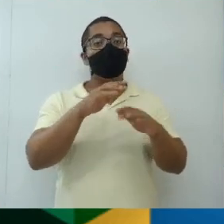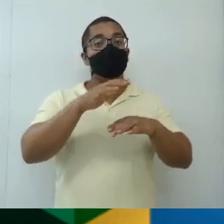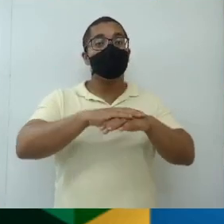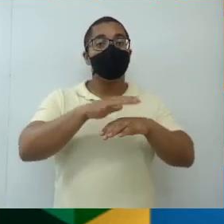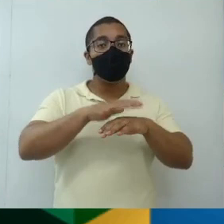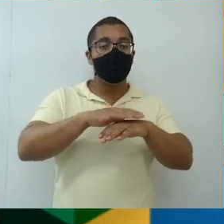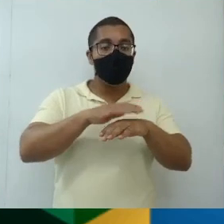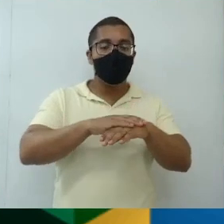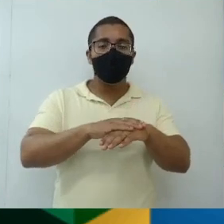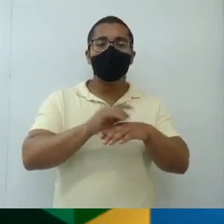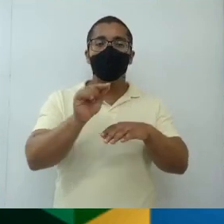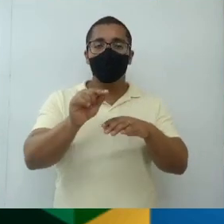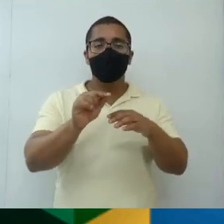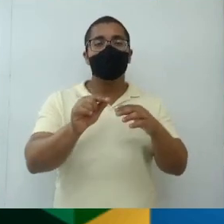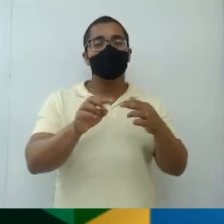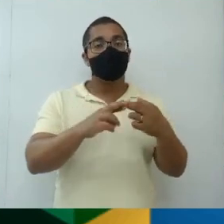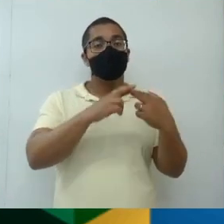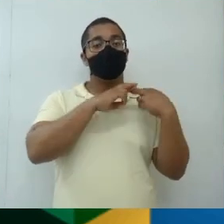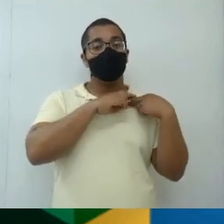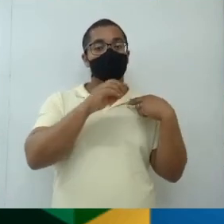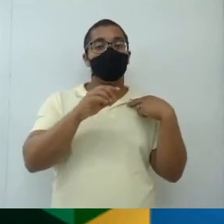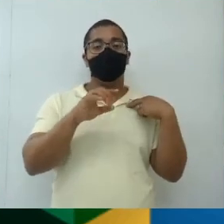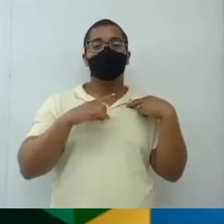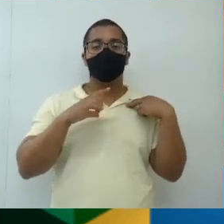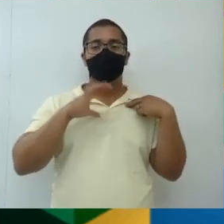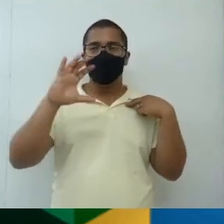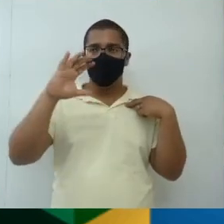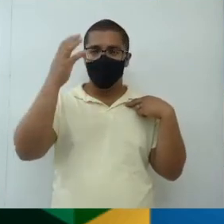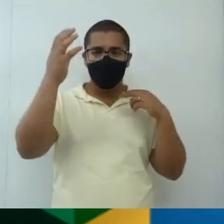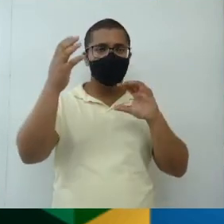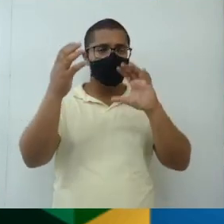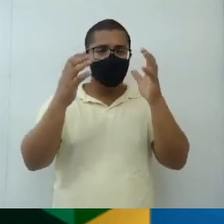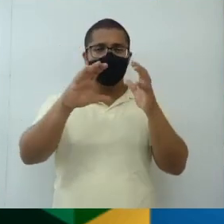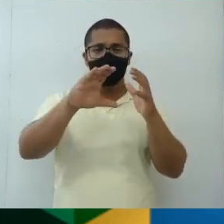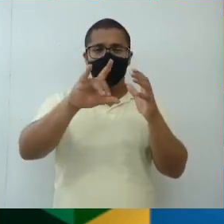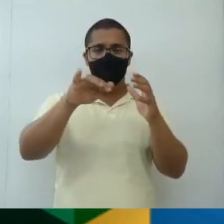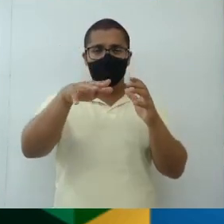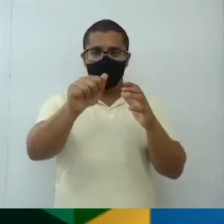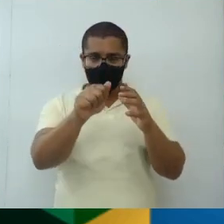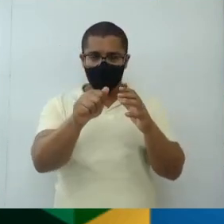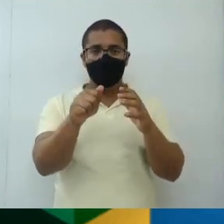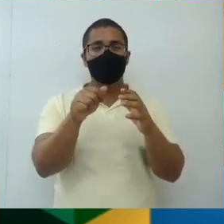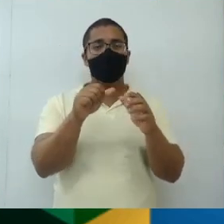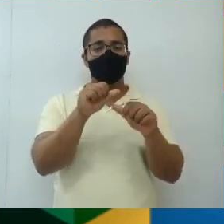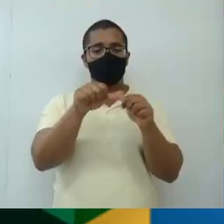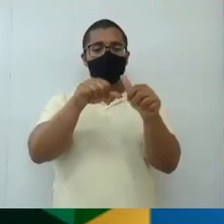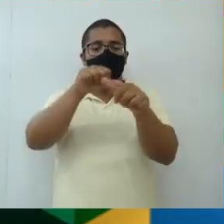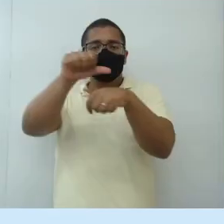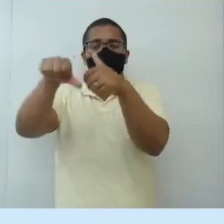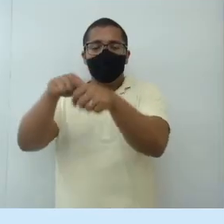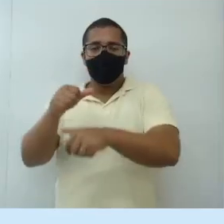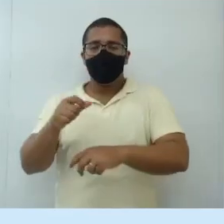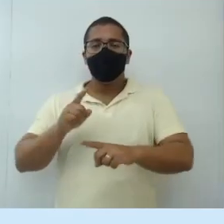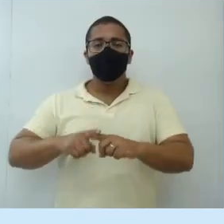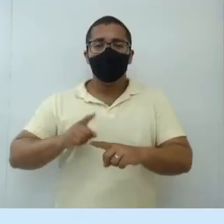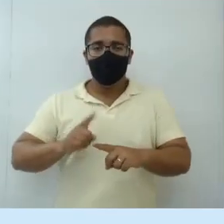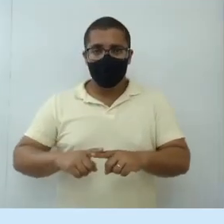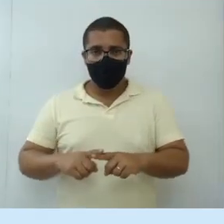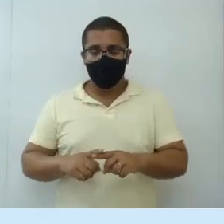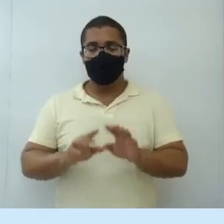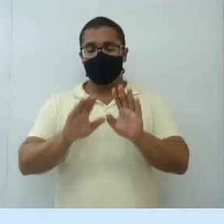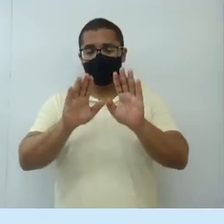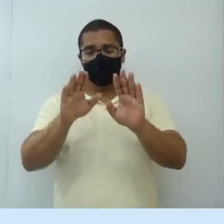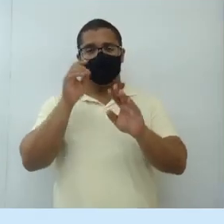pelas transformações climáticas publicadas no trecho acima Então veja só